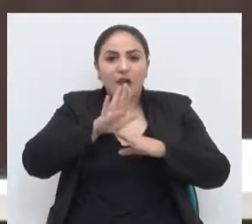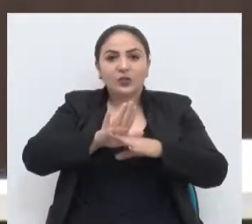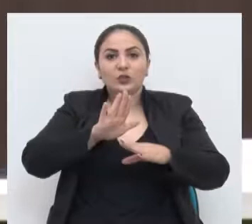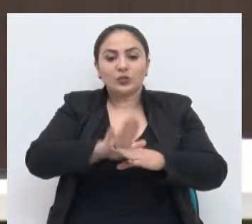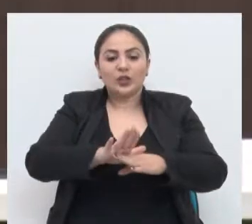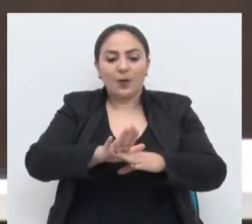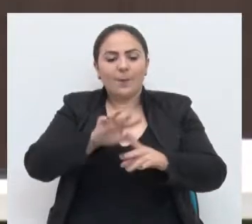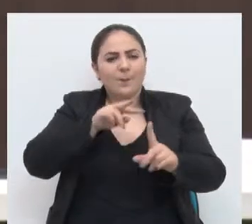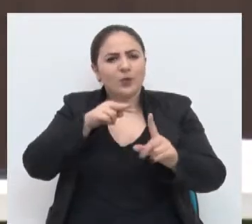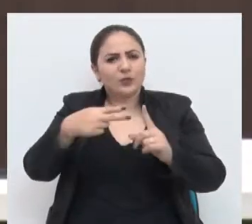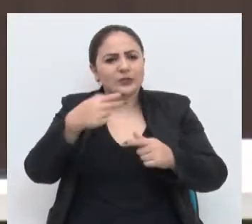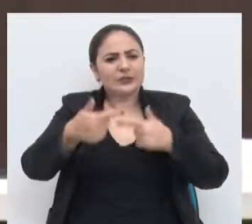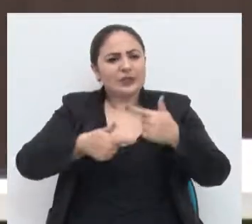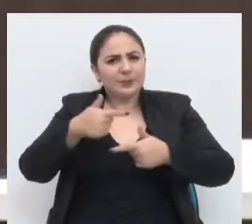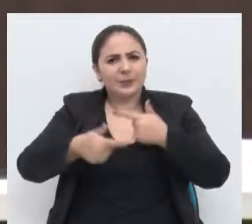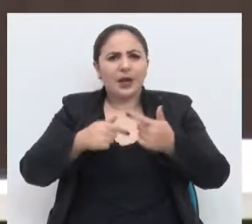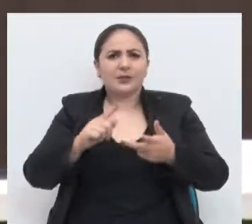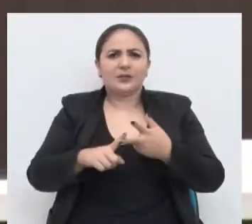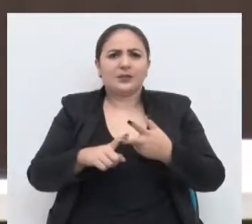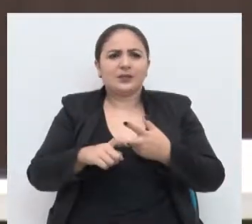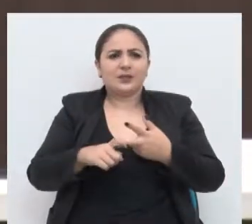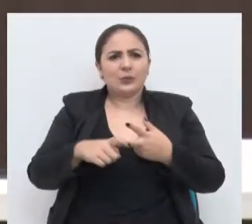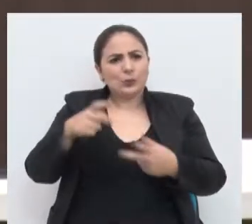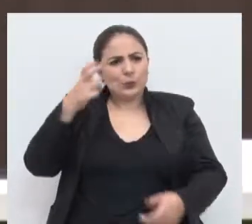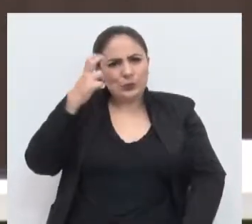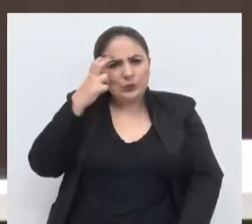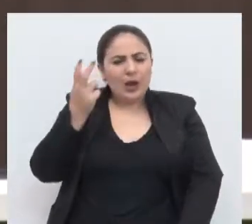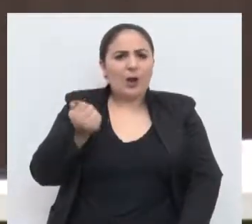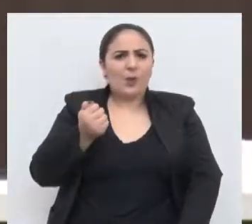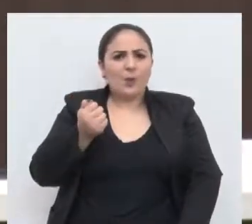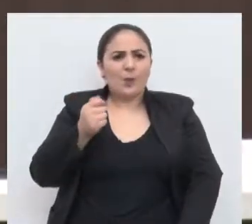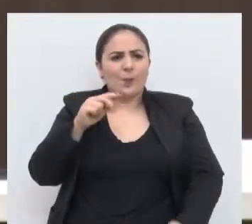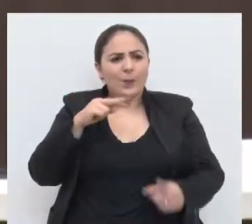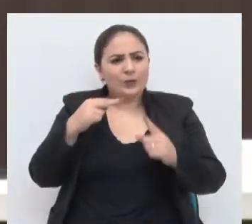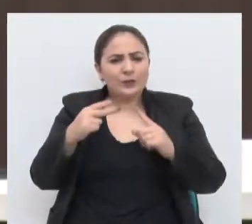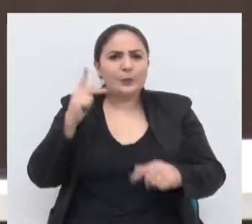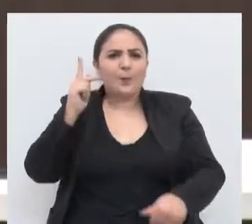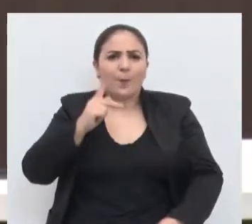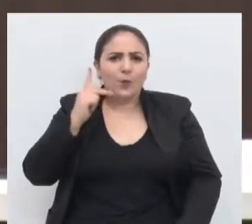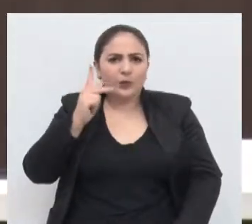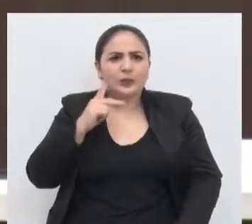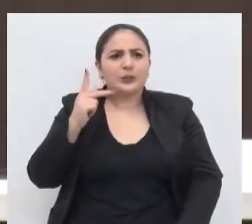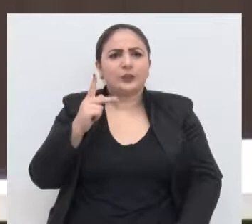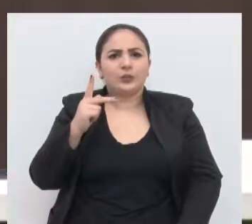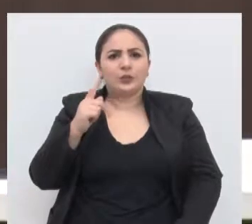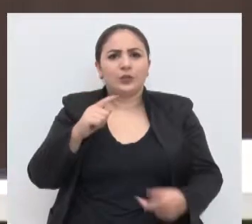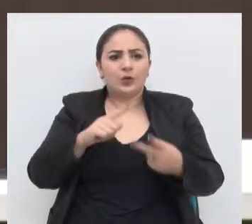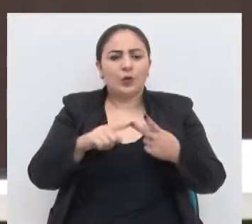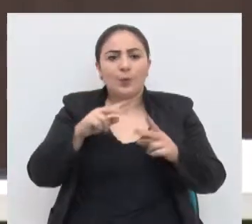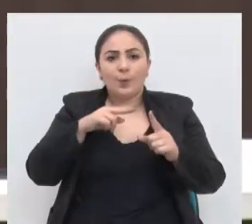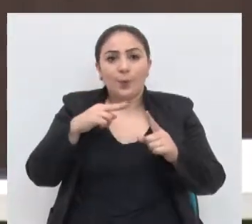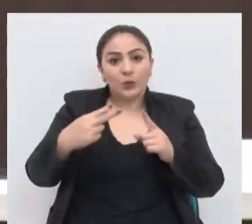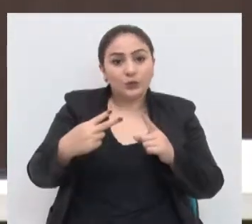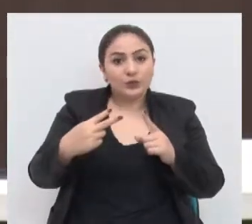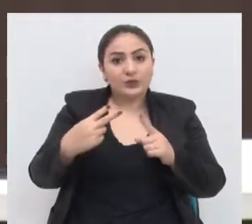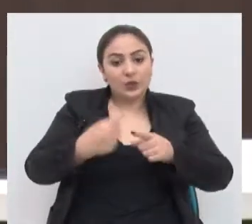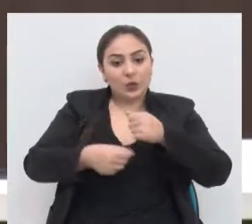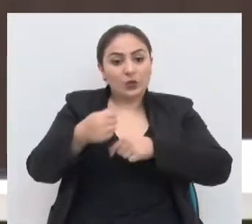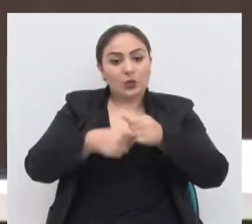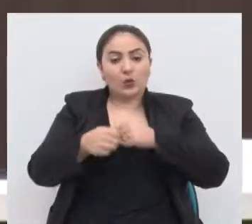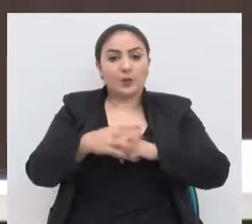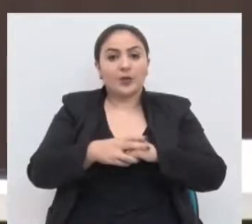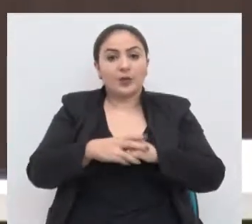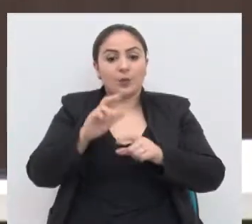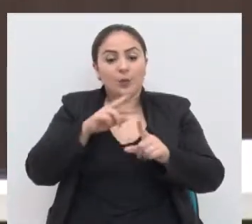do ponto de vista do trabalho, do ponto de vista cultural, do ponto de vista político, do ponto de vista econômico, do ponto de vista